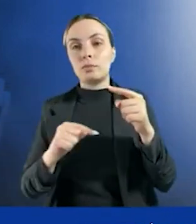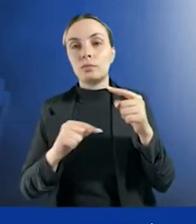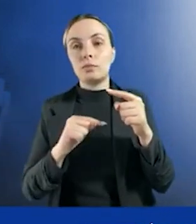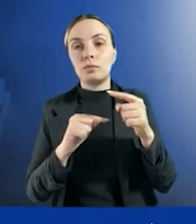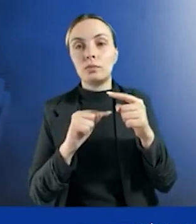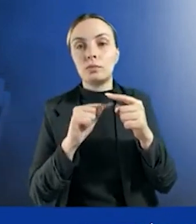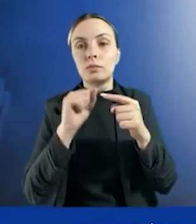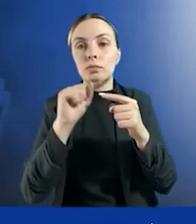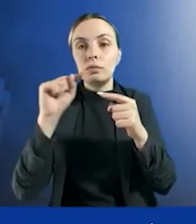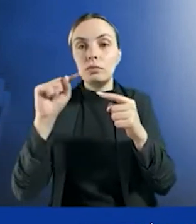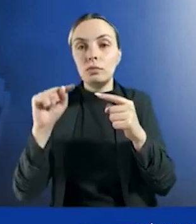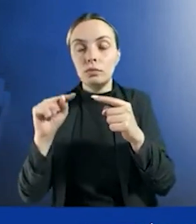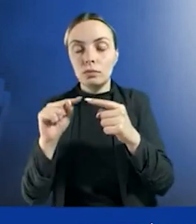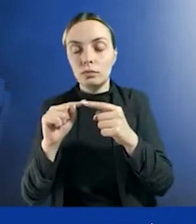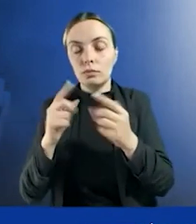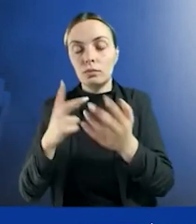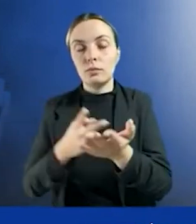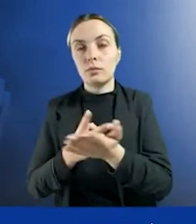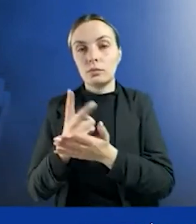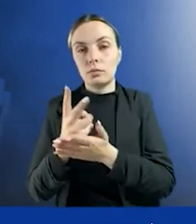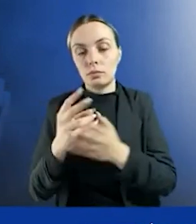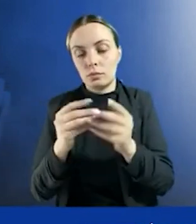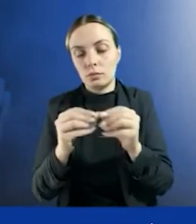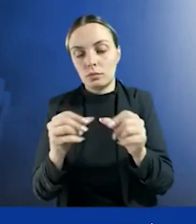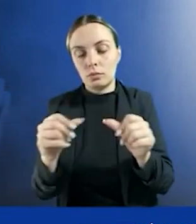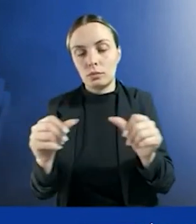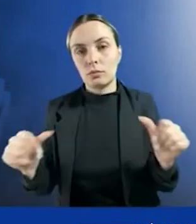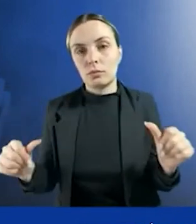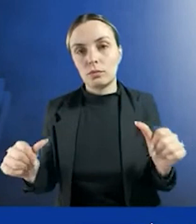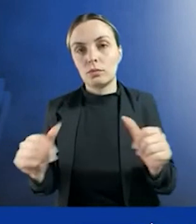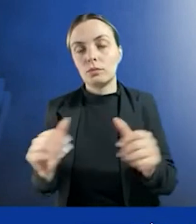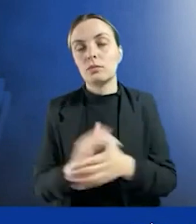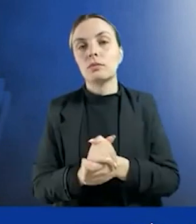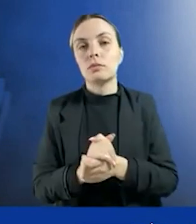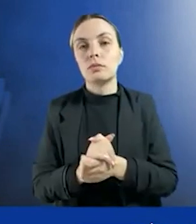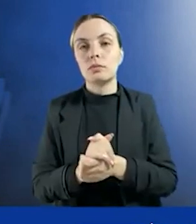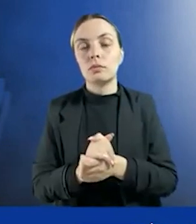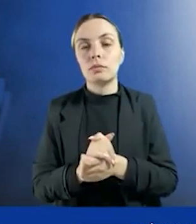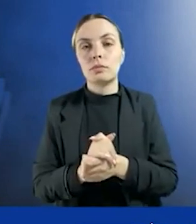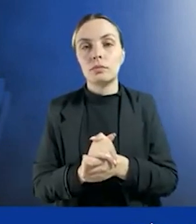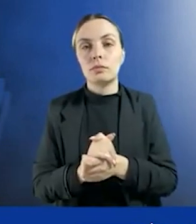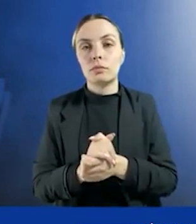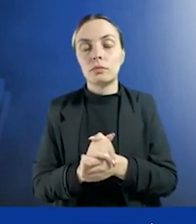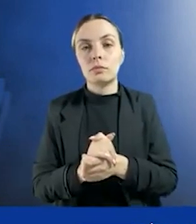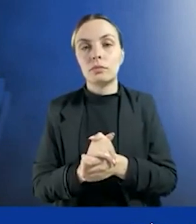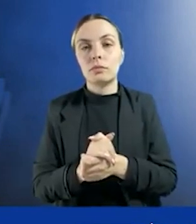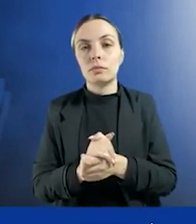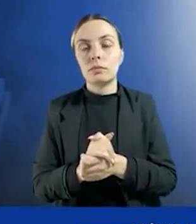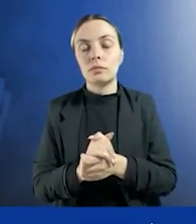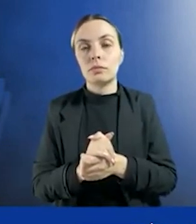do solo, sem distúrbios do solo e